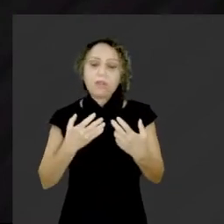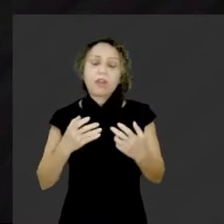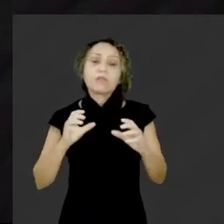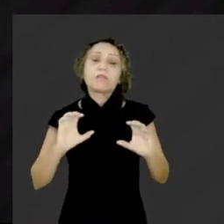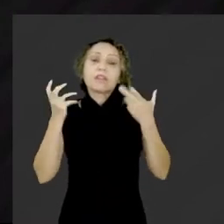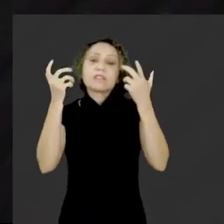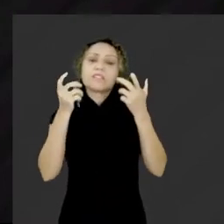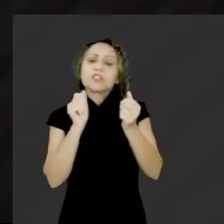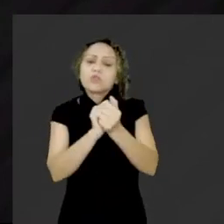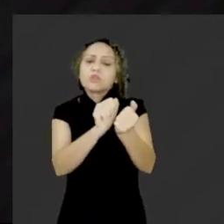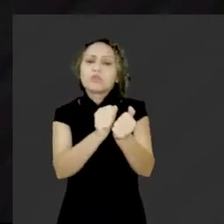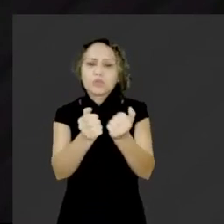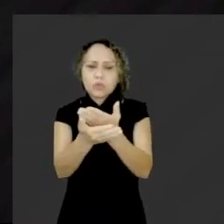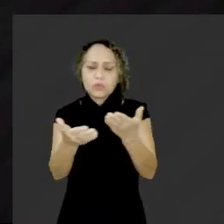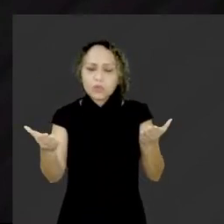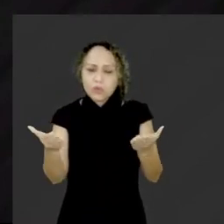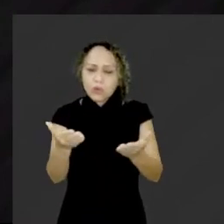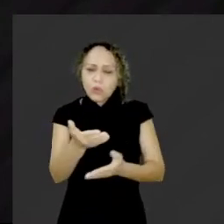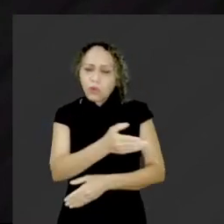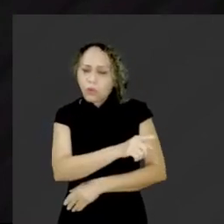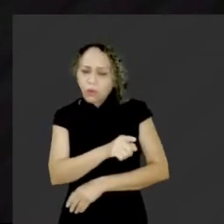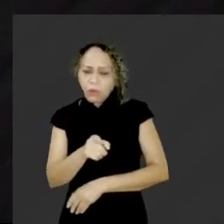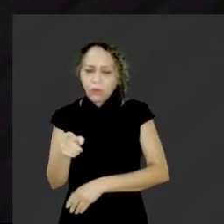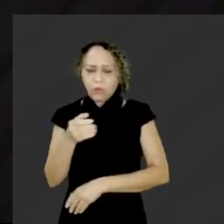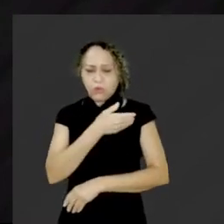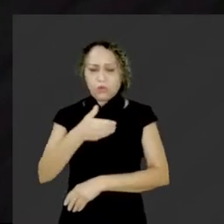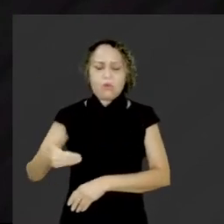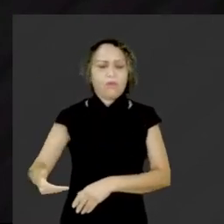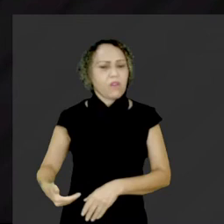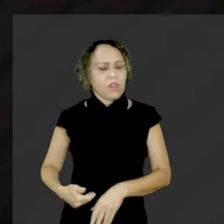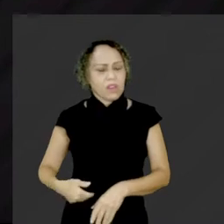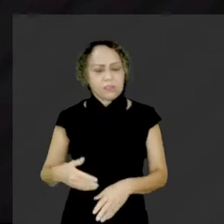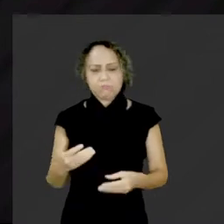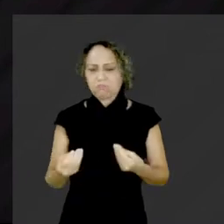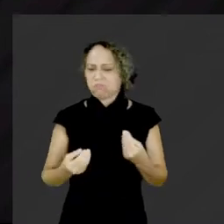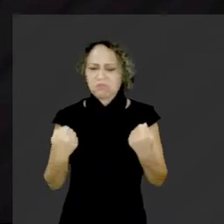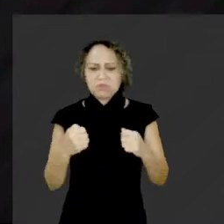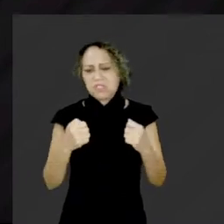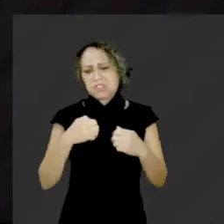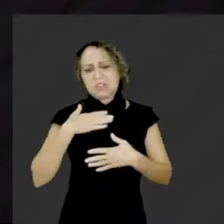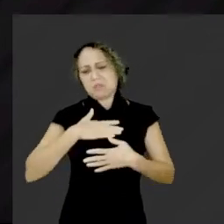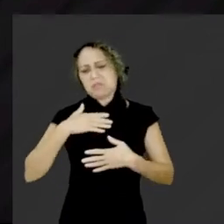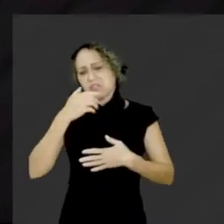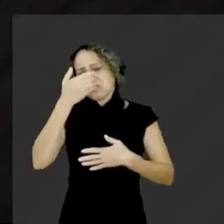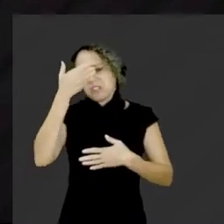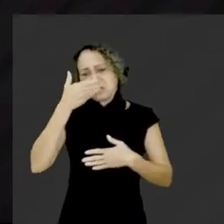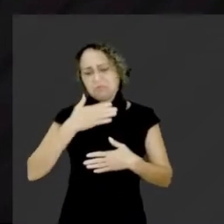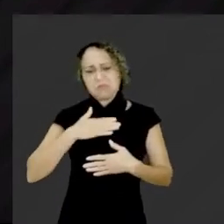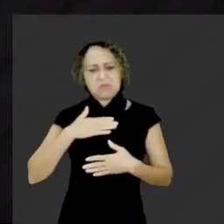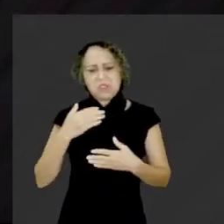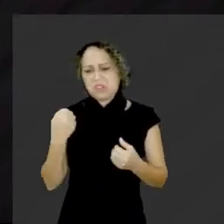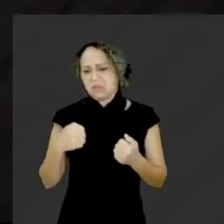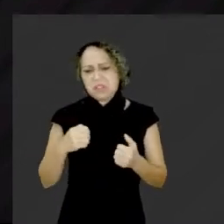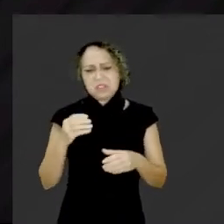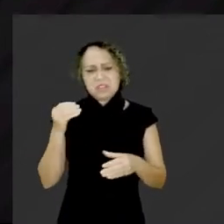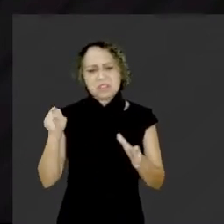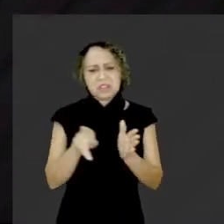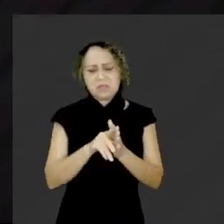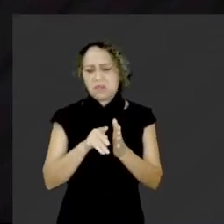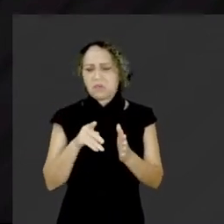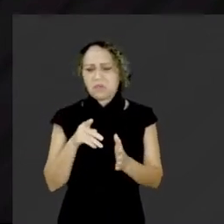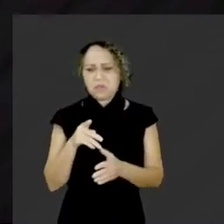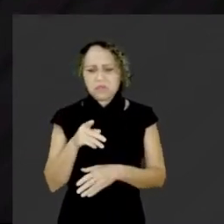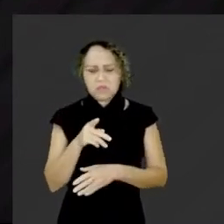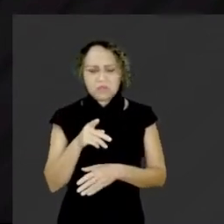Eu nunca fui ao estado sem fazer inauguração, sem a presença do governador, mesmo quando o governador em Minas